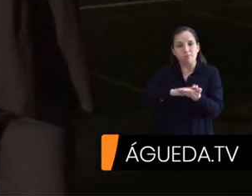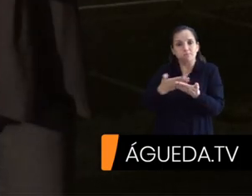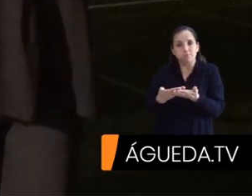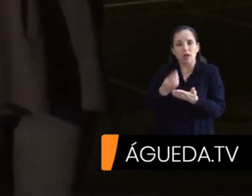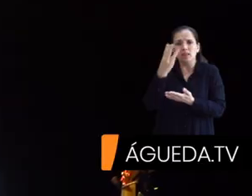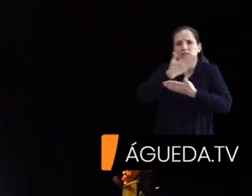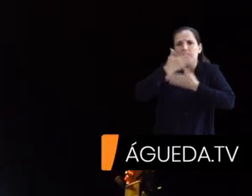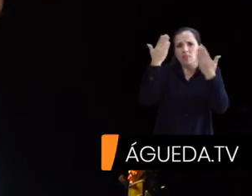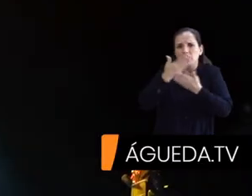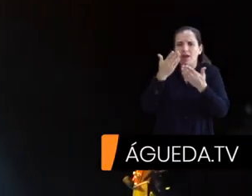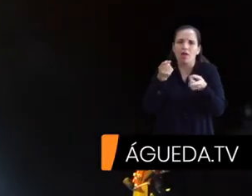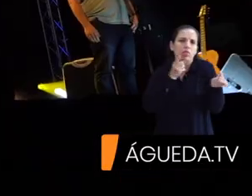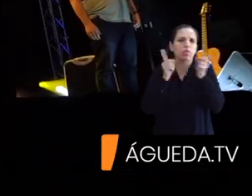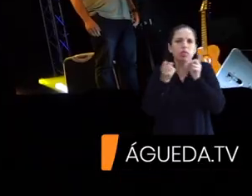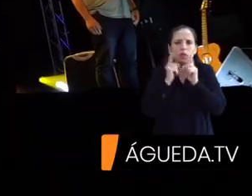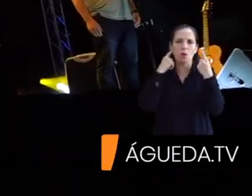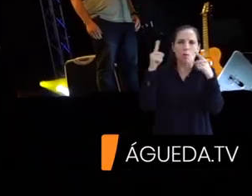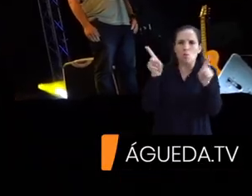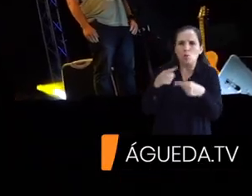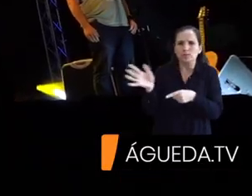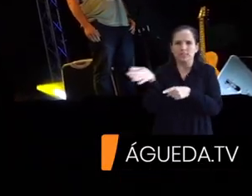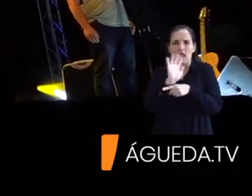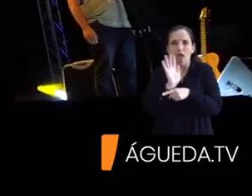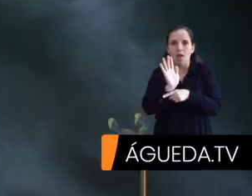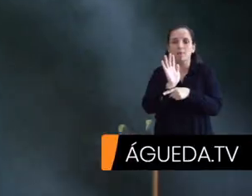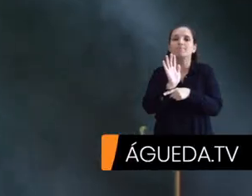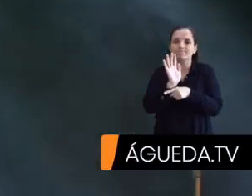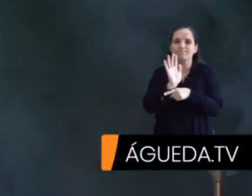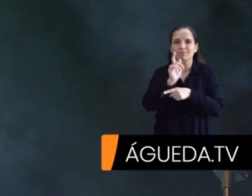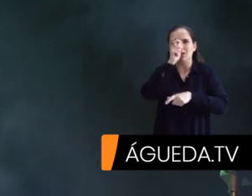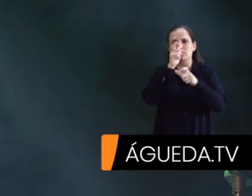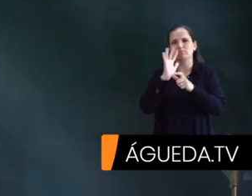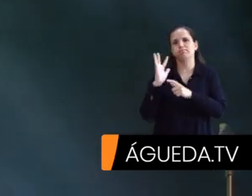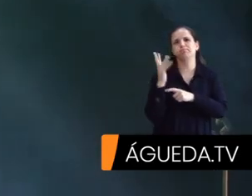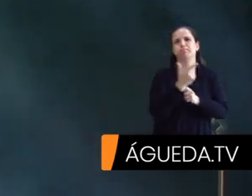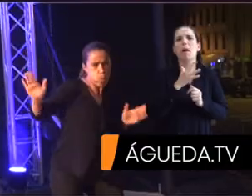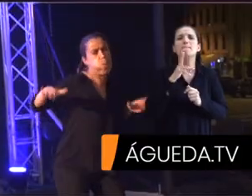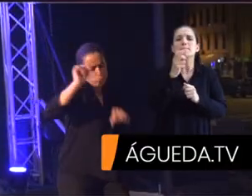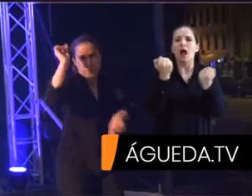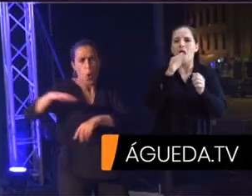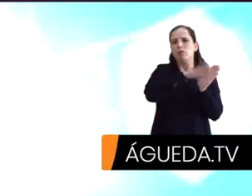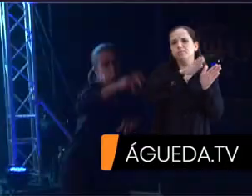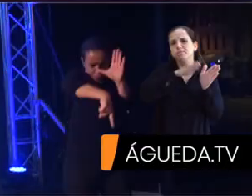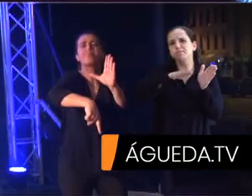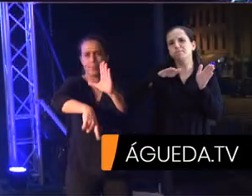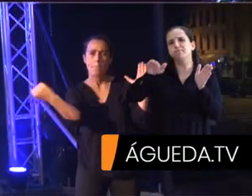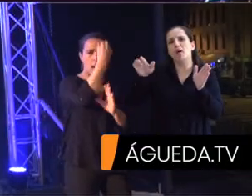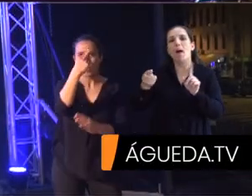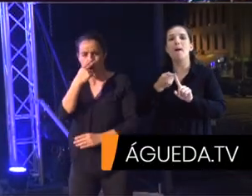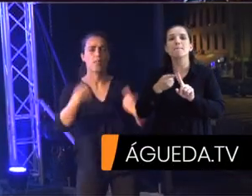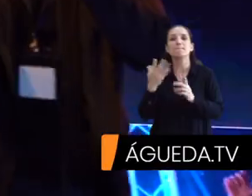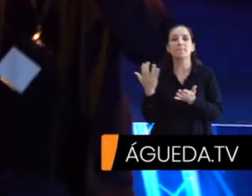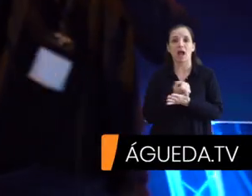portuguesa, foram 3 dias de muita comédia, música e cinema, um evento que juntou mais de 1000 carros junto ao parque de estacionamento do